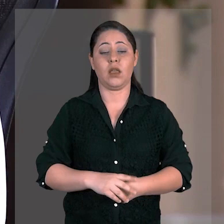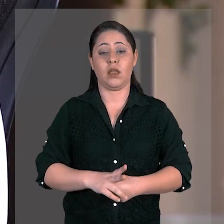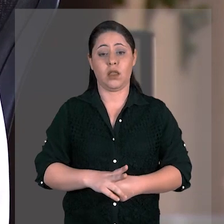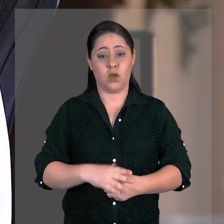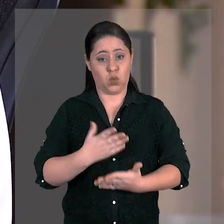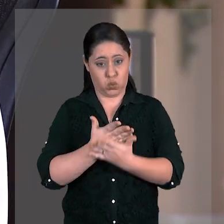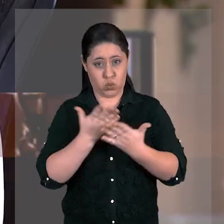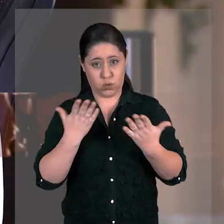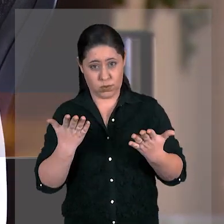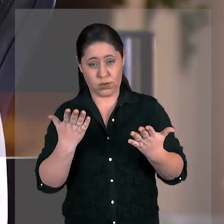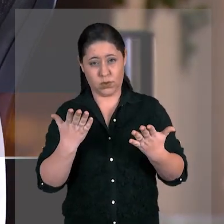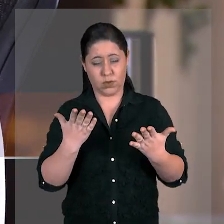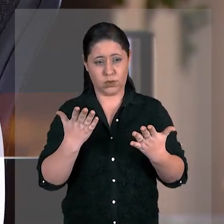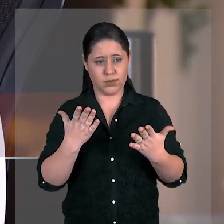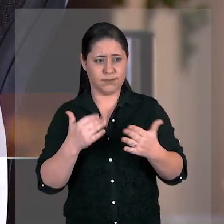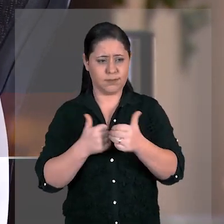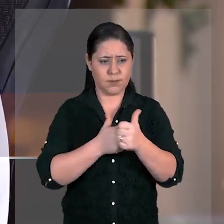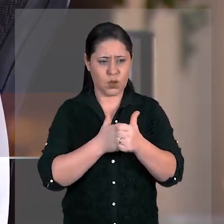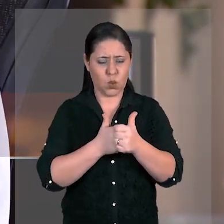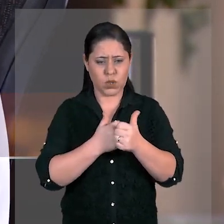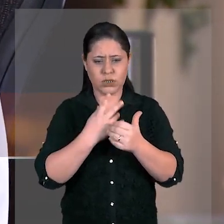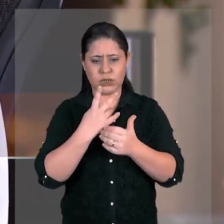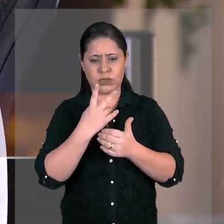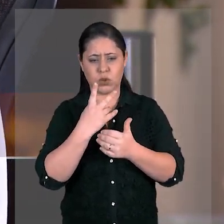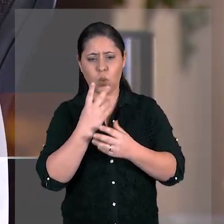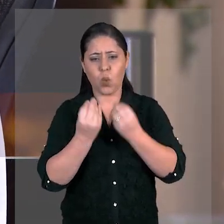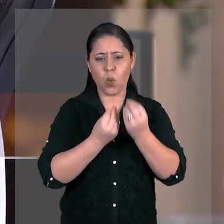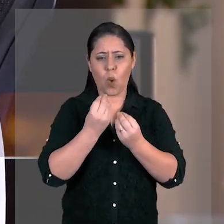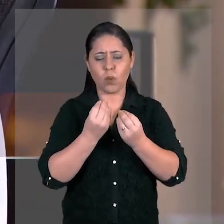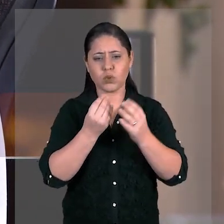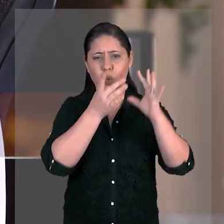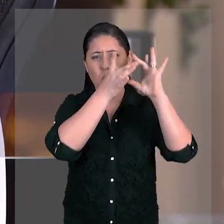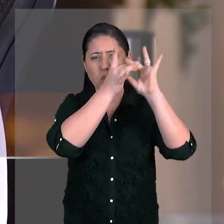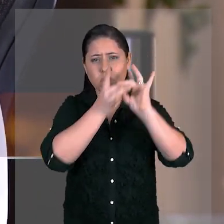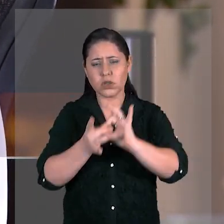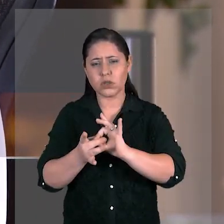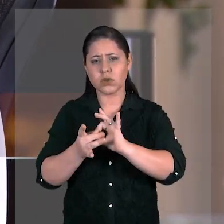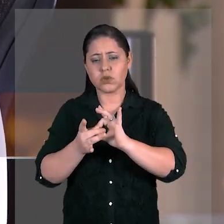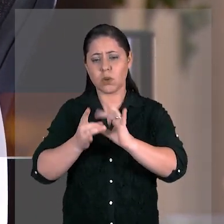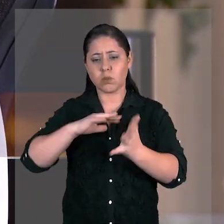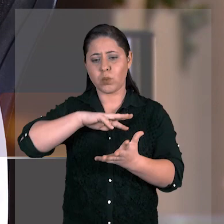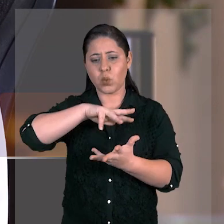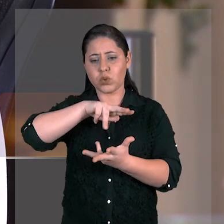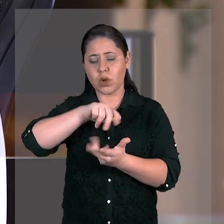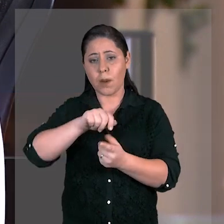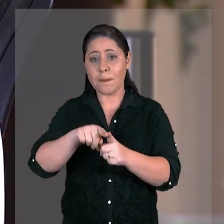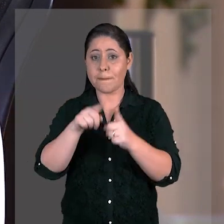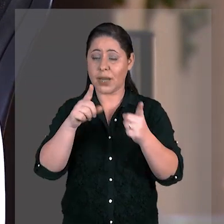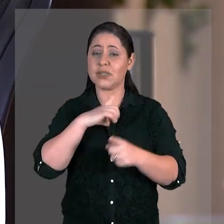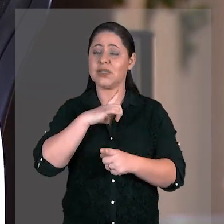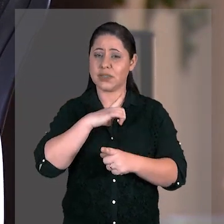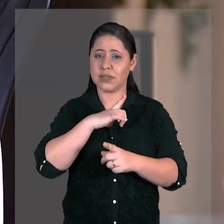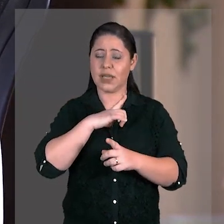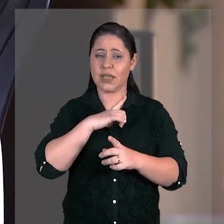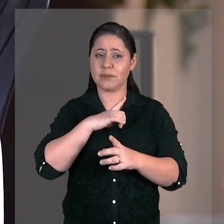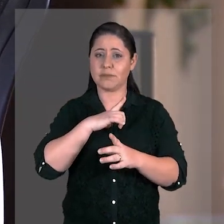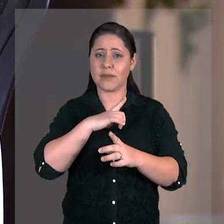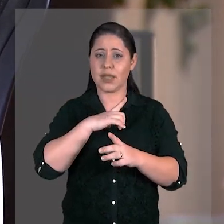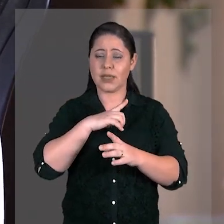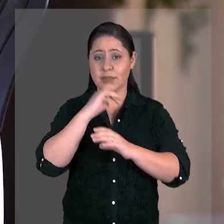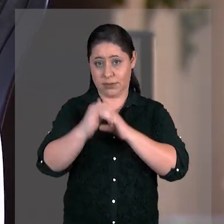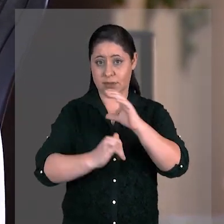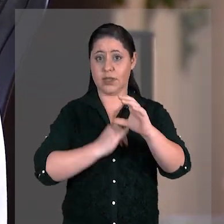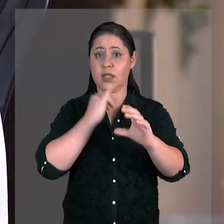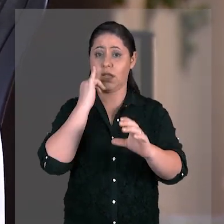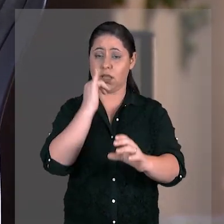acompanhamos, não quanto deveríamos, o contexto mundial, mas como a gente tem acesso à